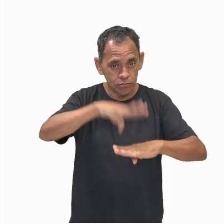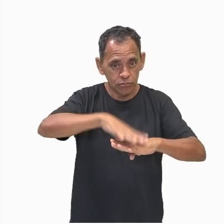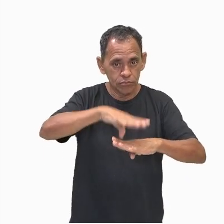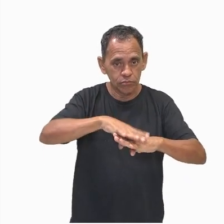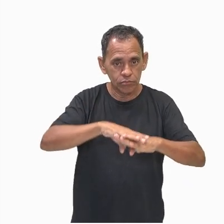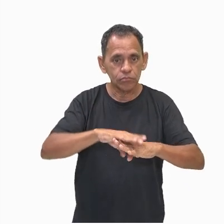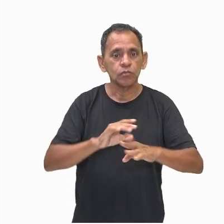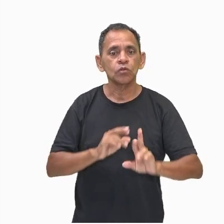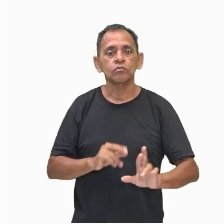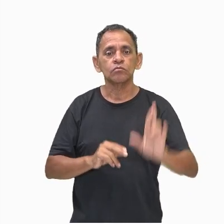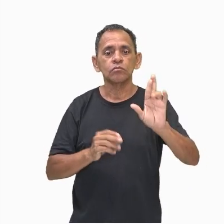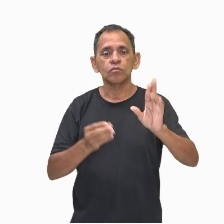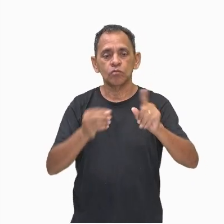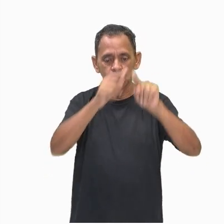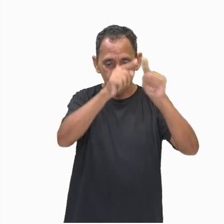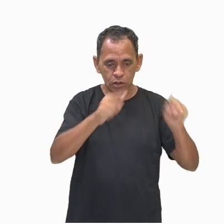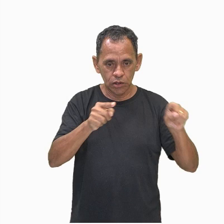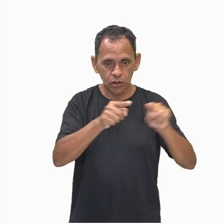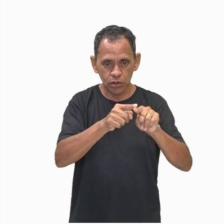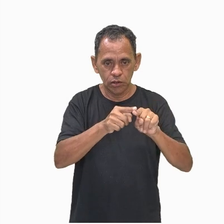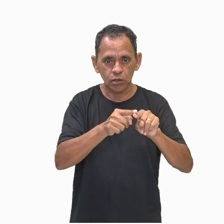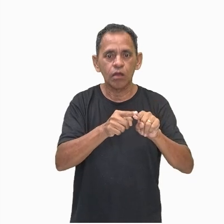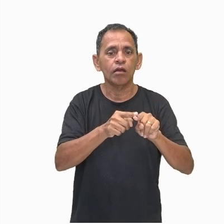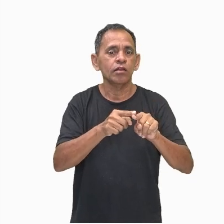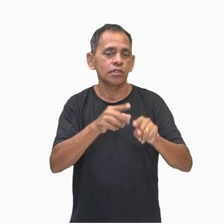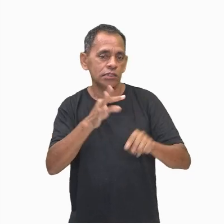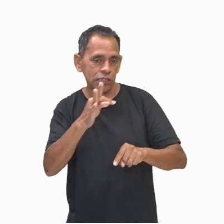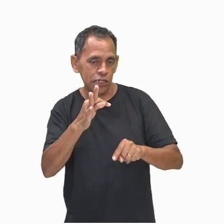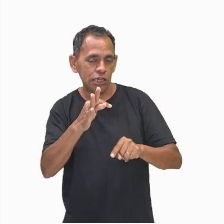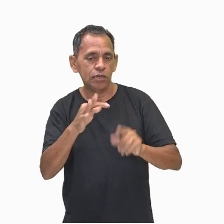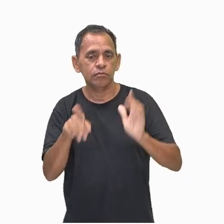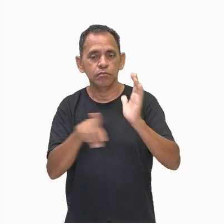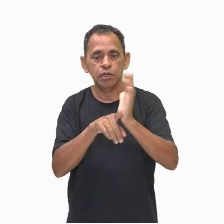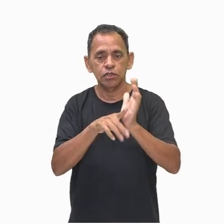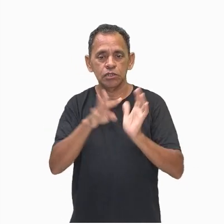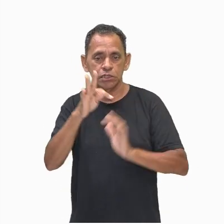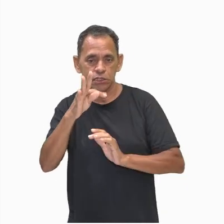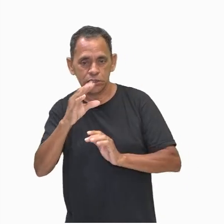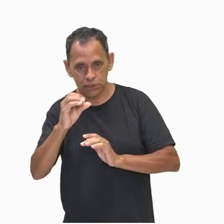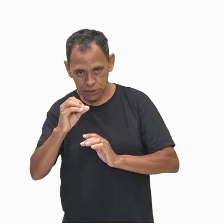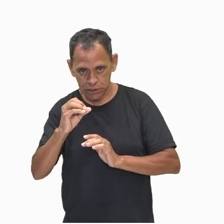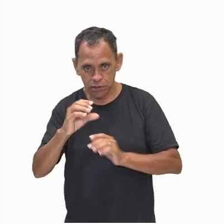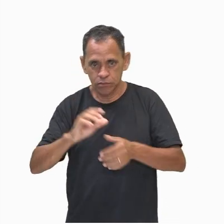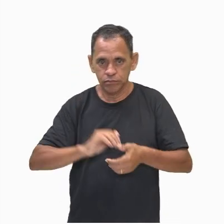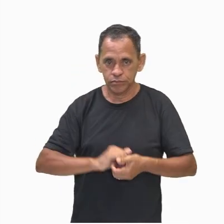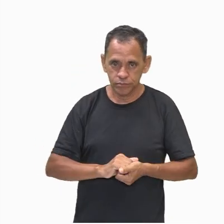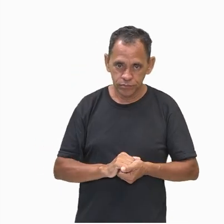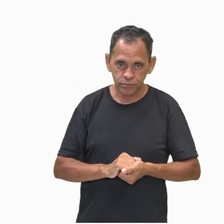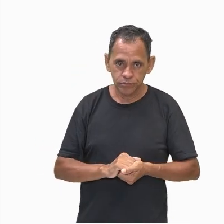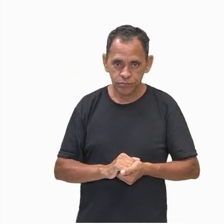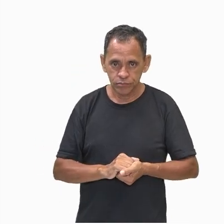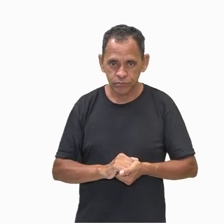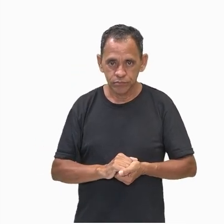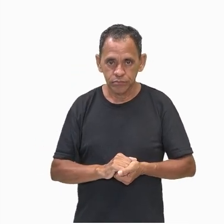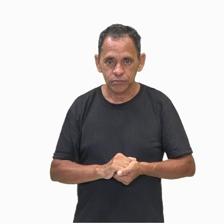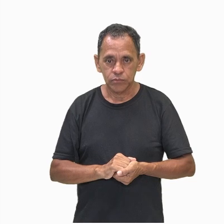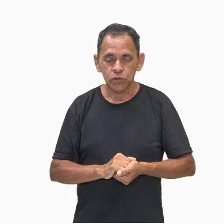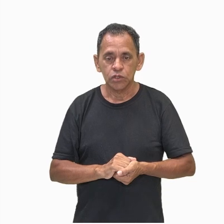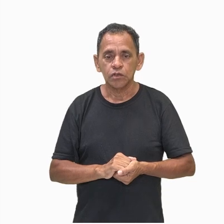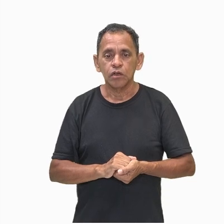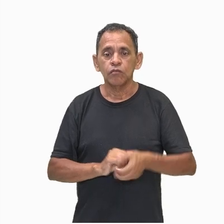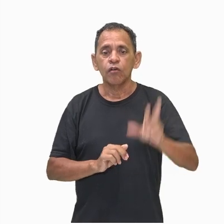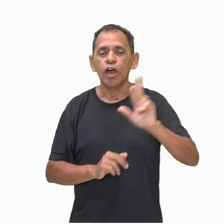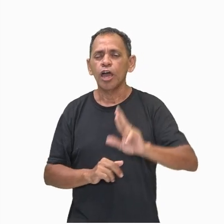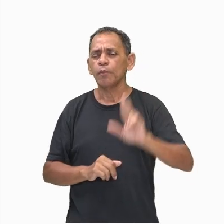t = a t - t0 a unidade no SI é o segundo tá gente e aí